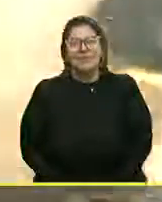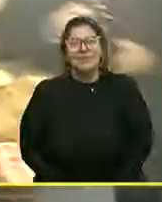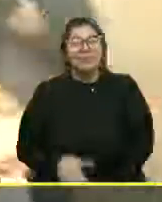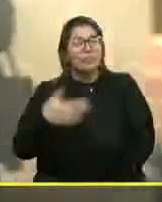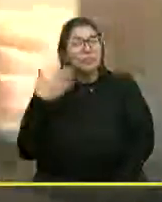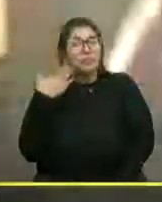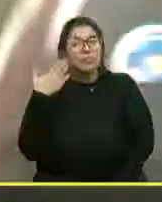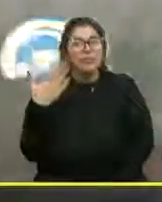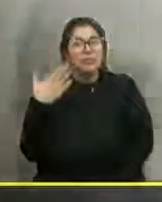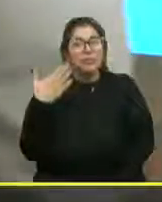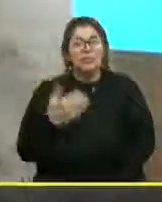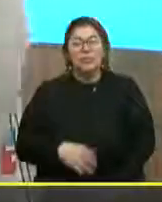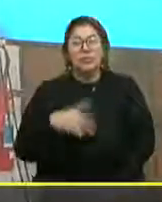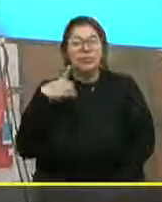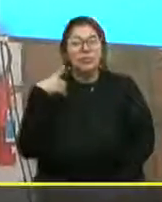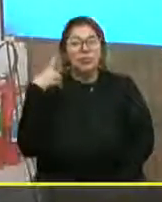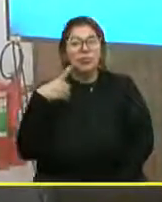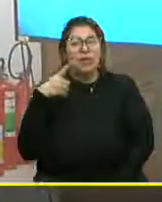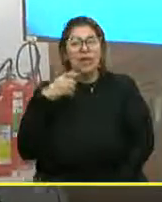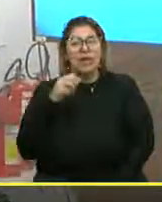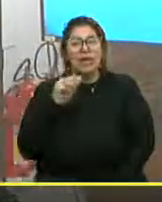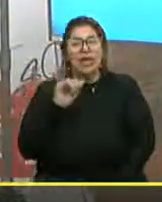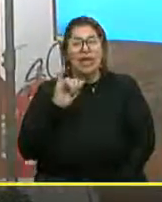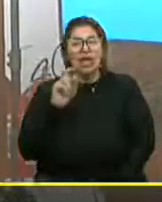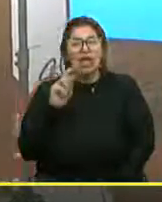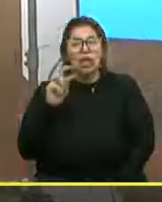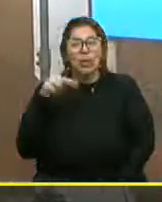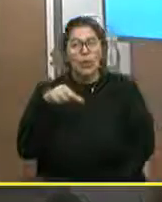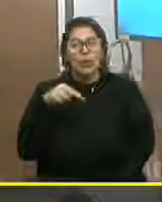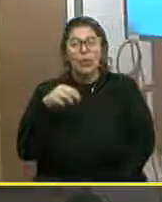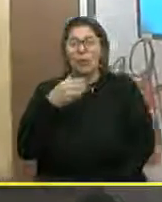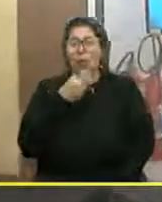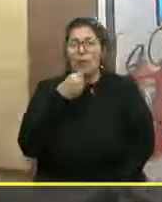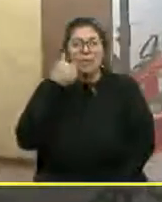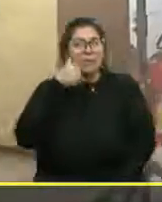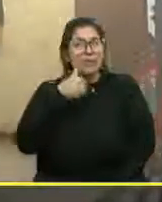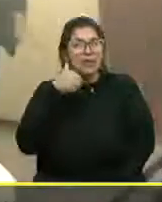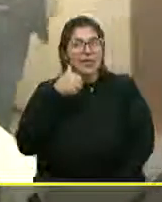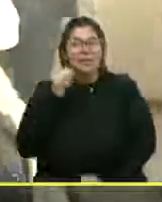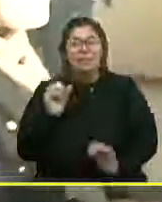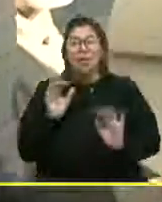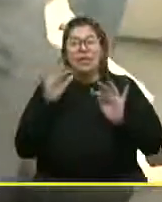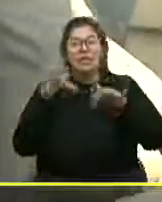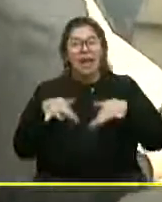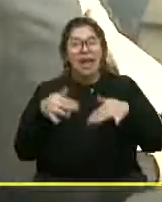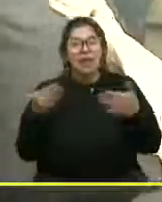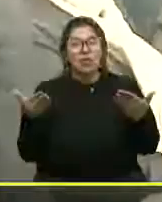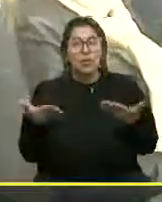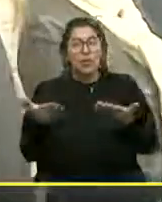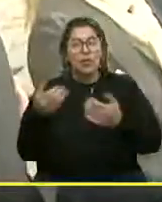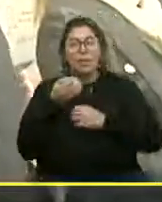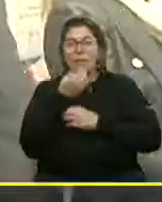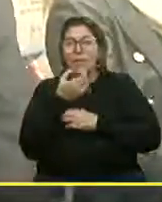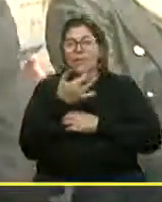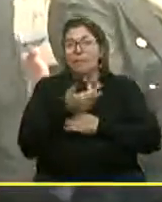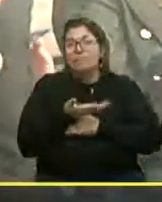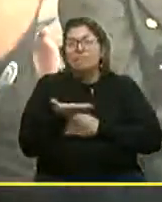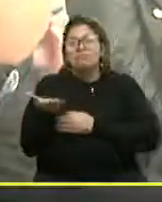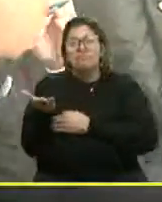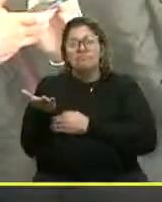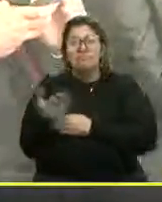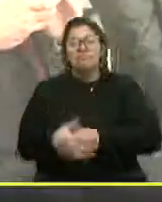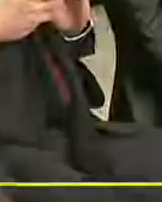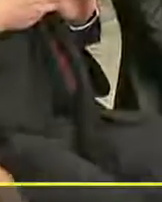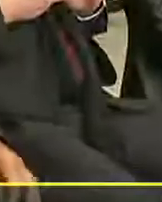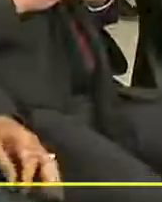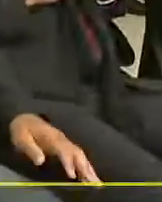e agradecemos ao Deputado Airton Lima agradecemos a presença das Senhoras dos Senhores e damos por encerrado este ato uma boa tarde a todos